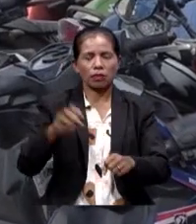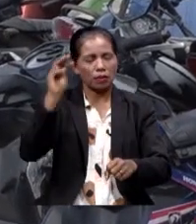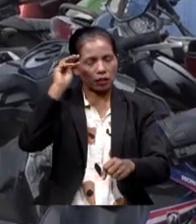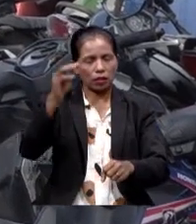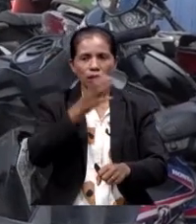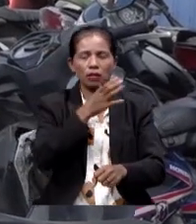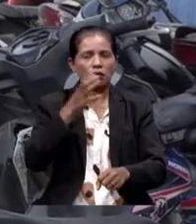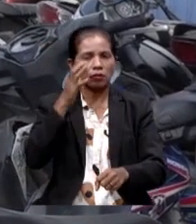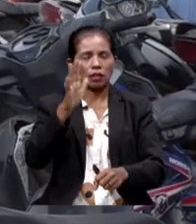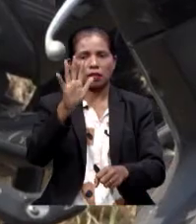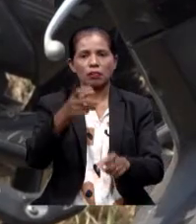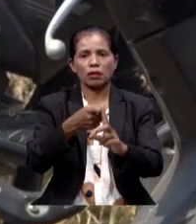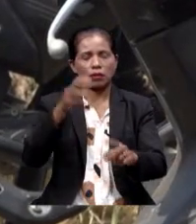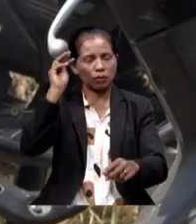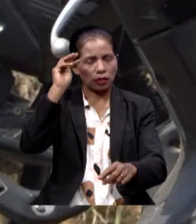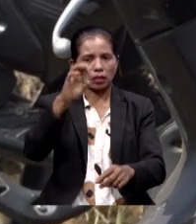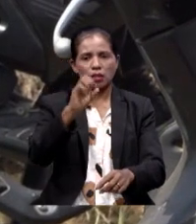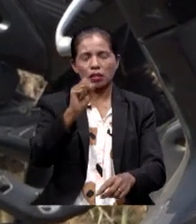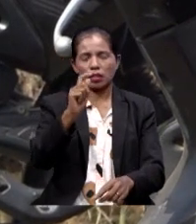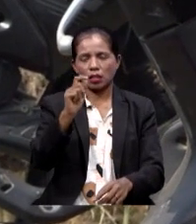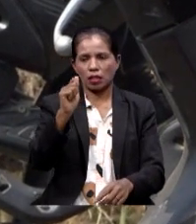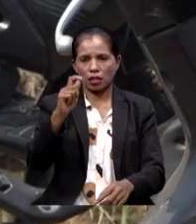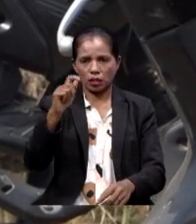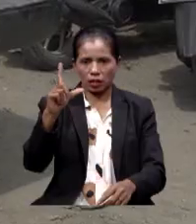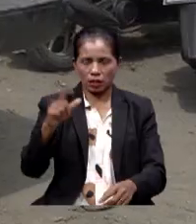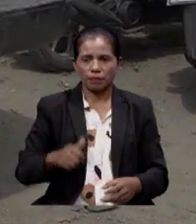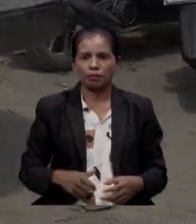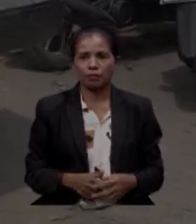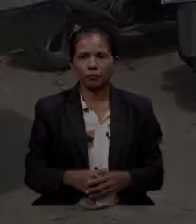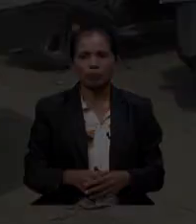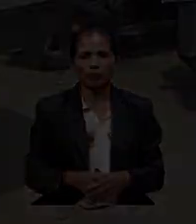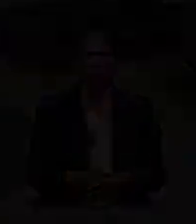pescas no lima husi ministério estatal Tito Silva e Mereciana Martins Ziamen.